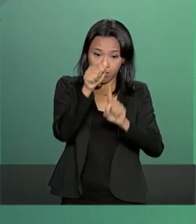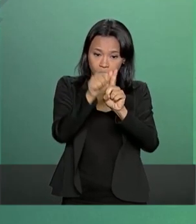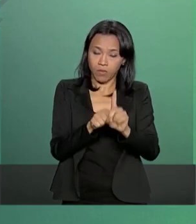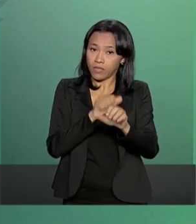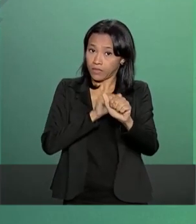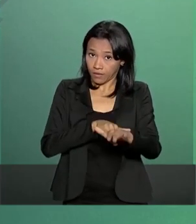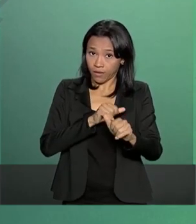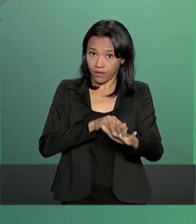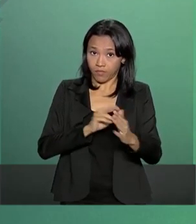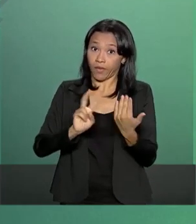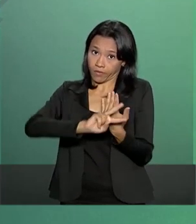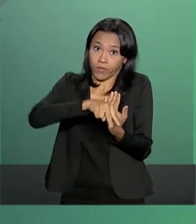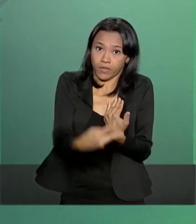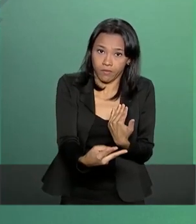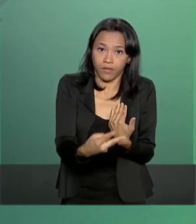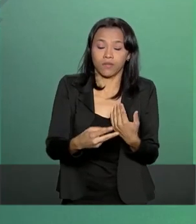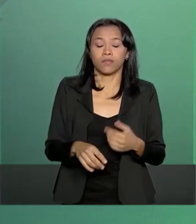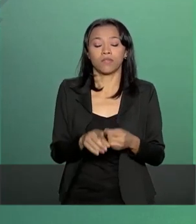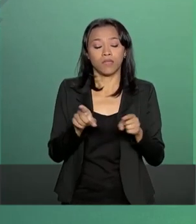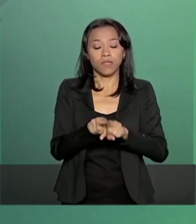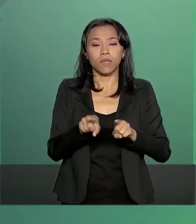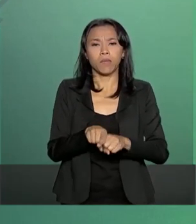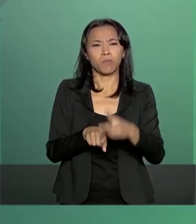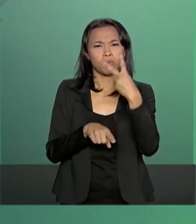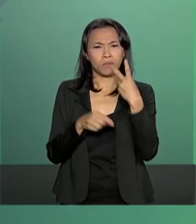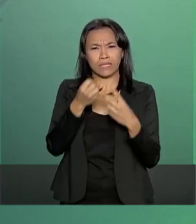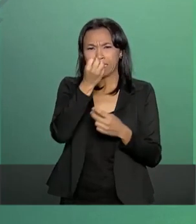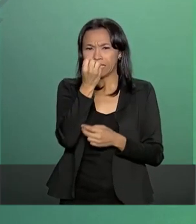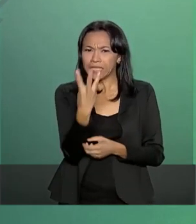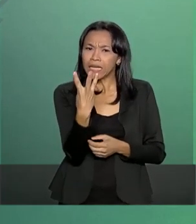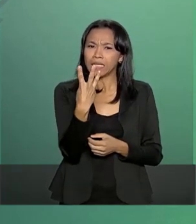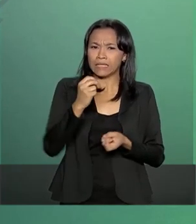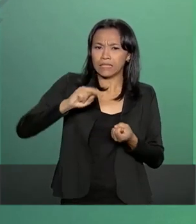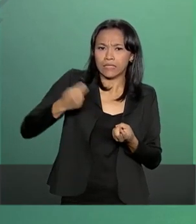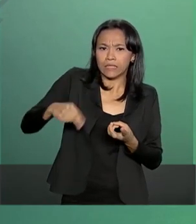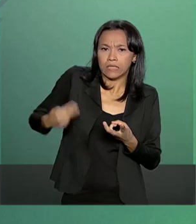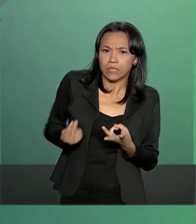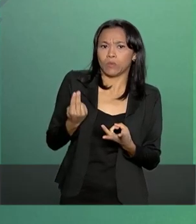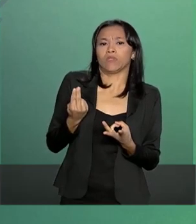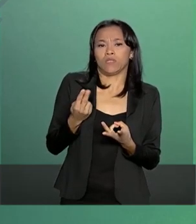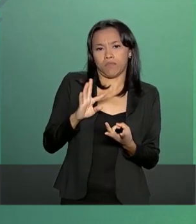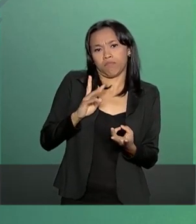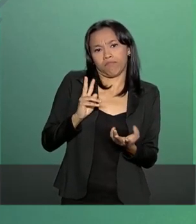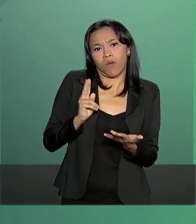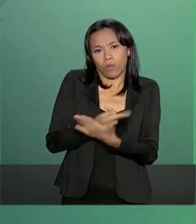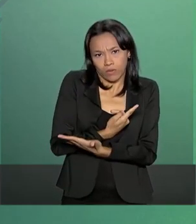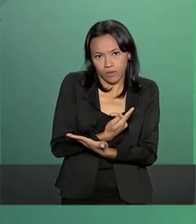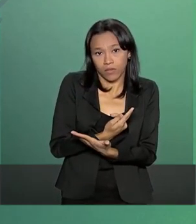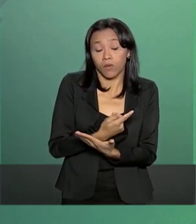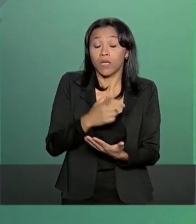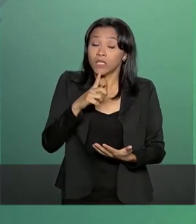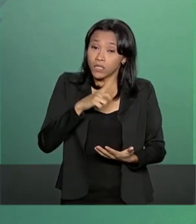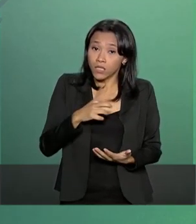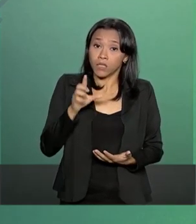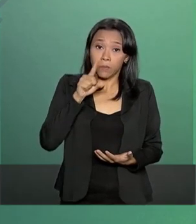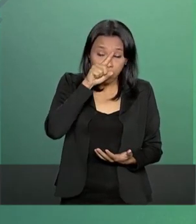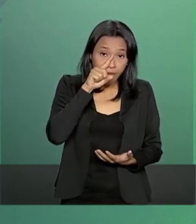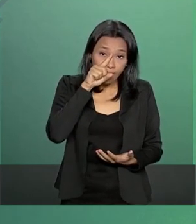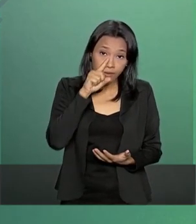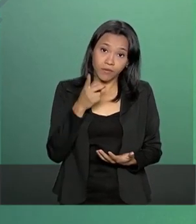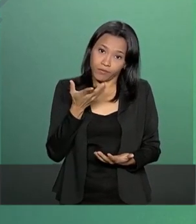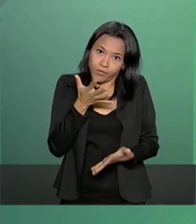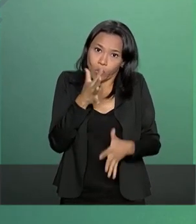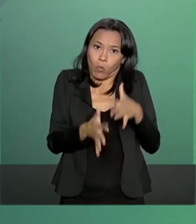a 3 cirurgias de grande porte para corrigir os problemas, havia algum risco de